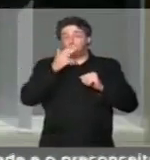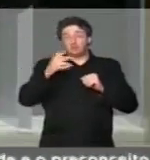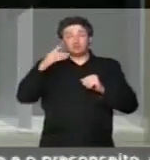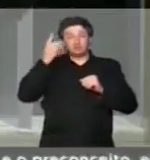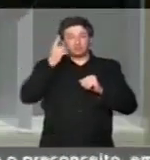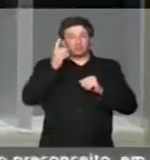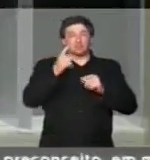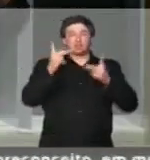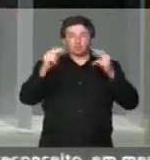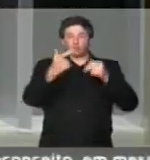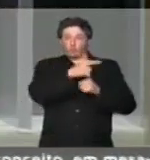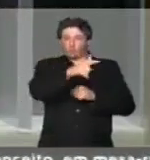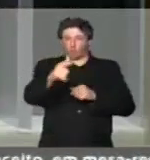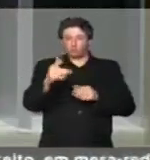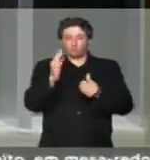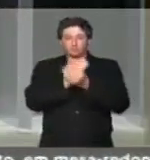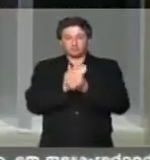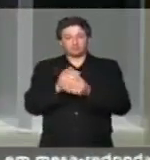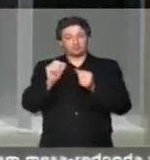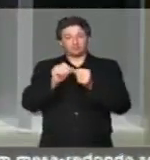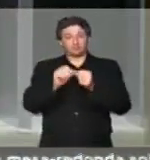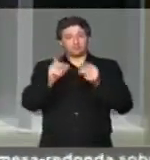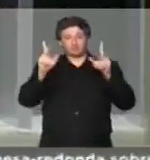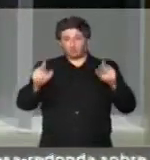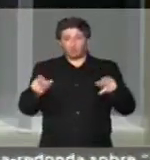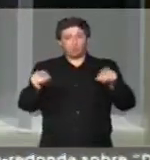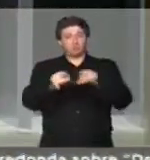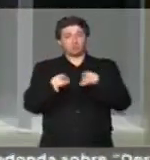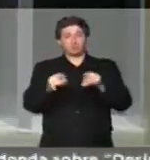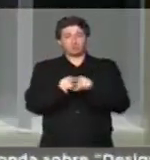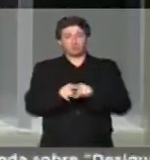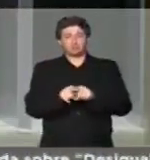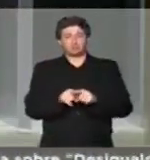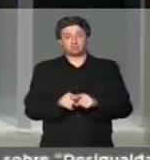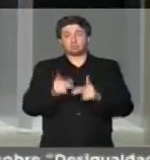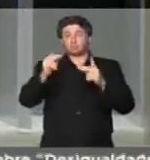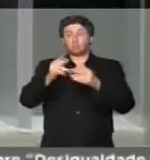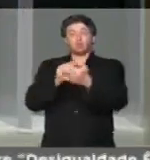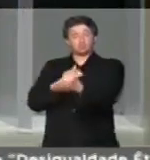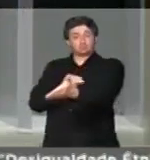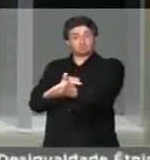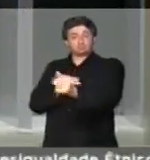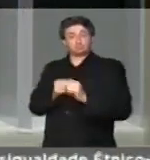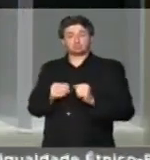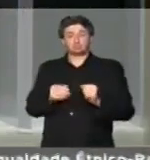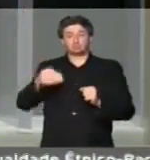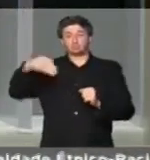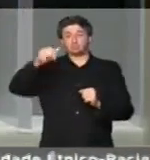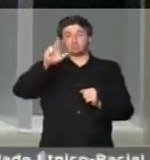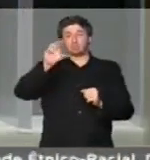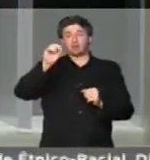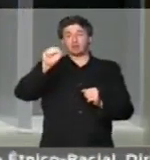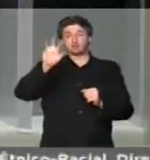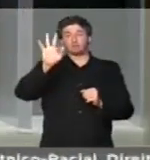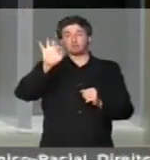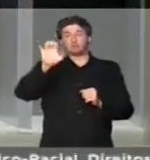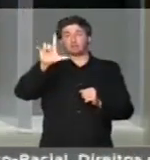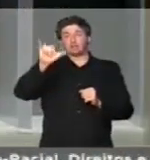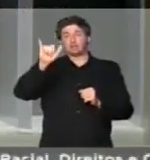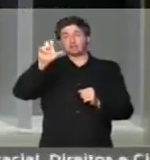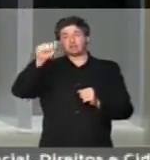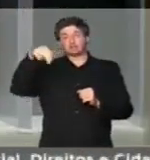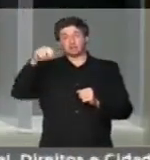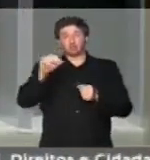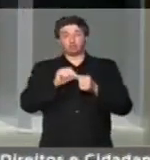mesma peça tenham procedido de maneira similar similar como Aliás o deputado Marcos Feliciano fez